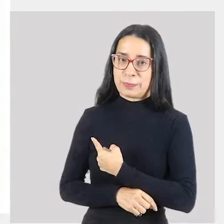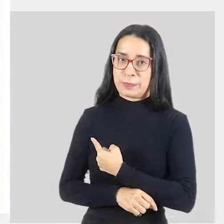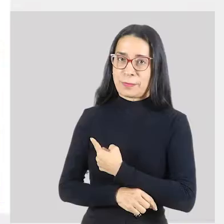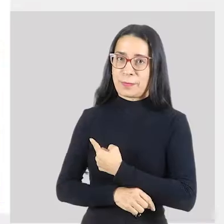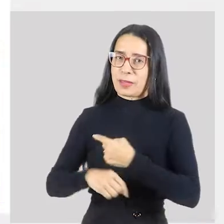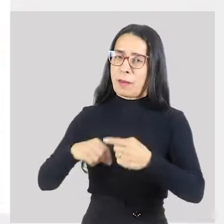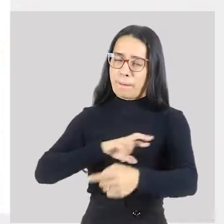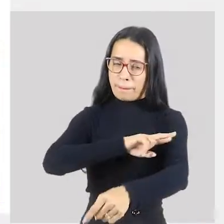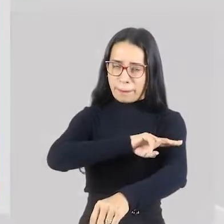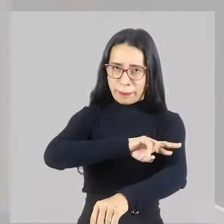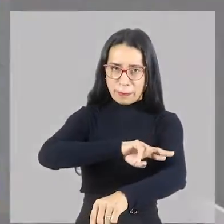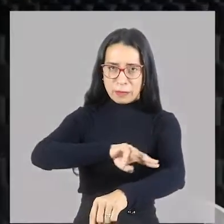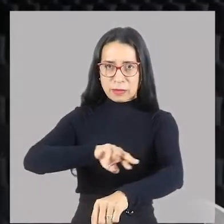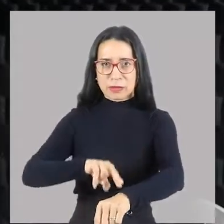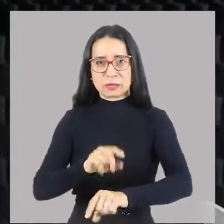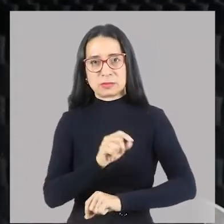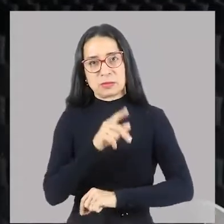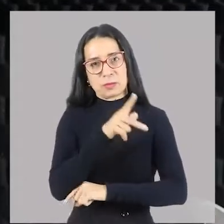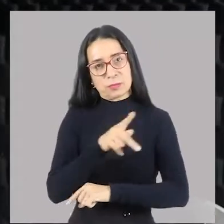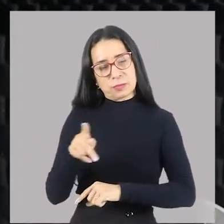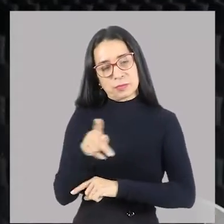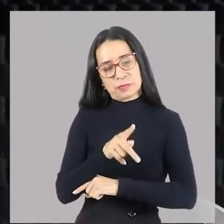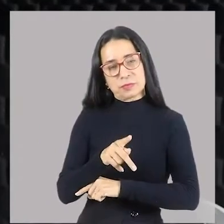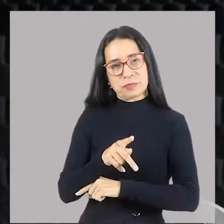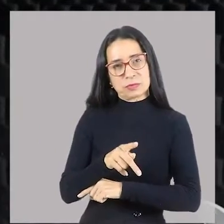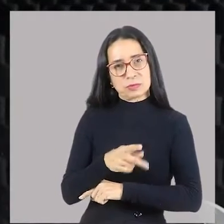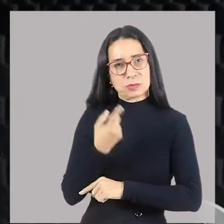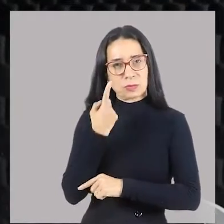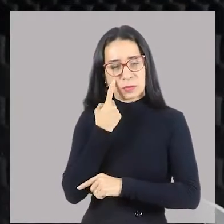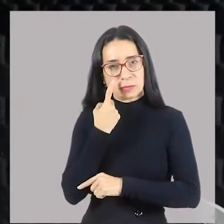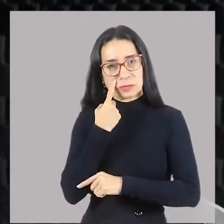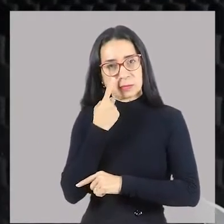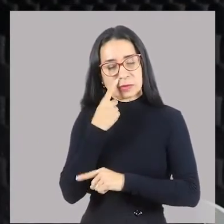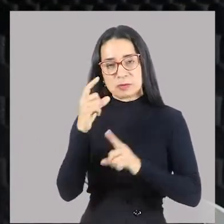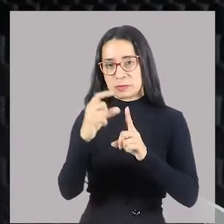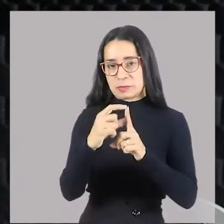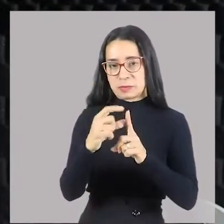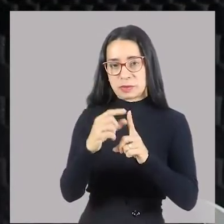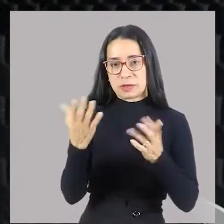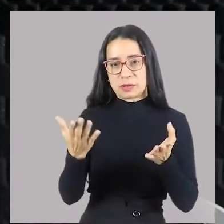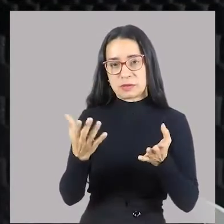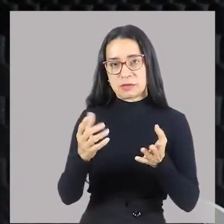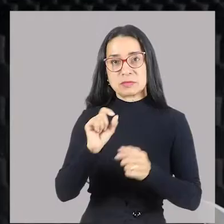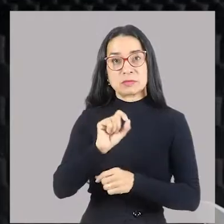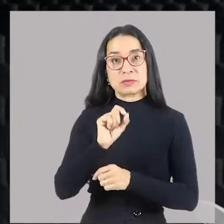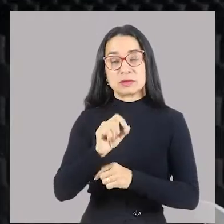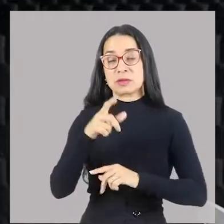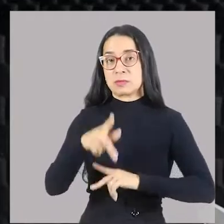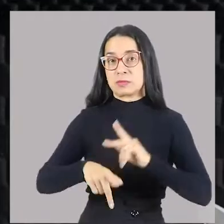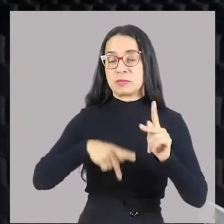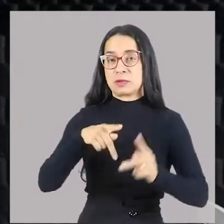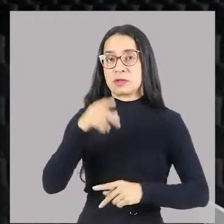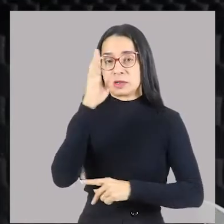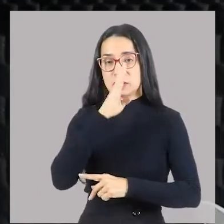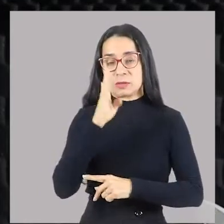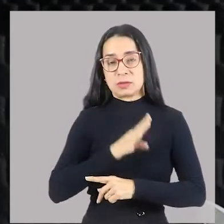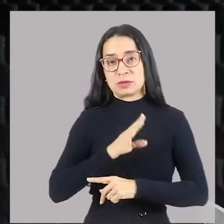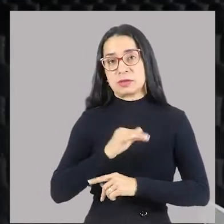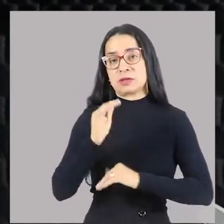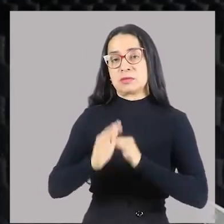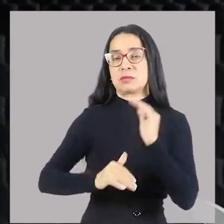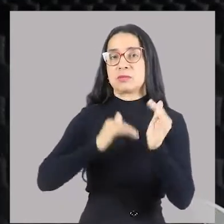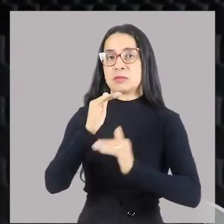miscigenada. Professor, já ouvi essa palavrinha, ou seja, que a população brasileira, enquanto seu